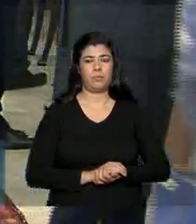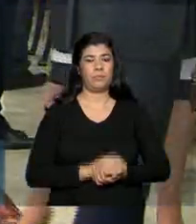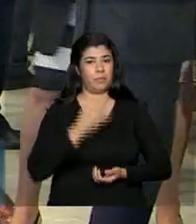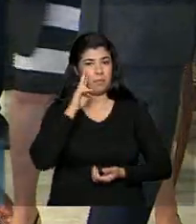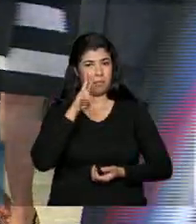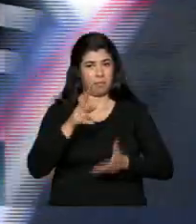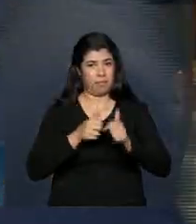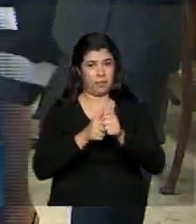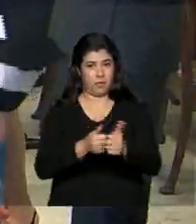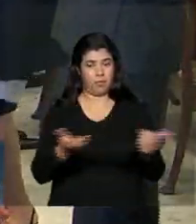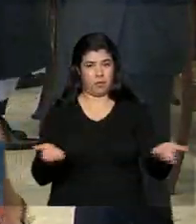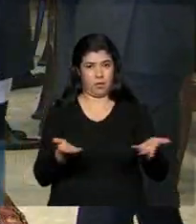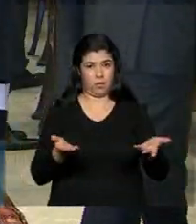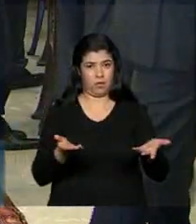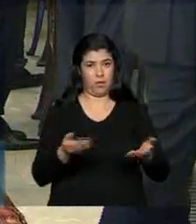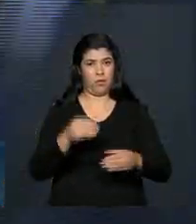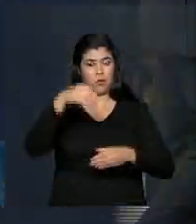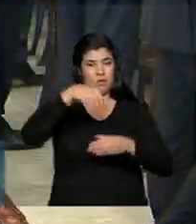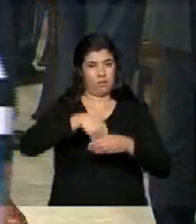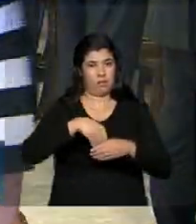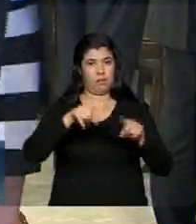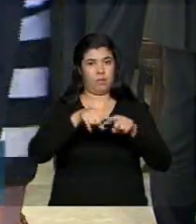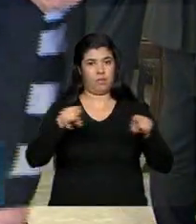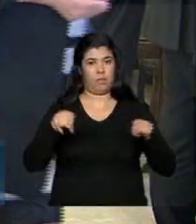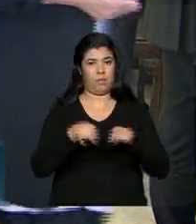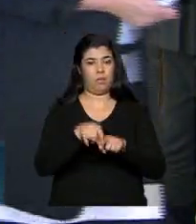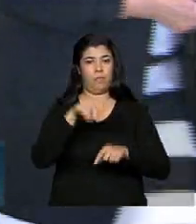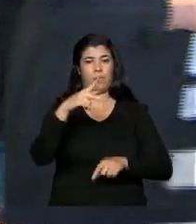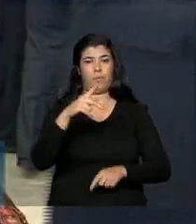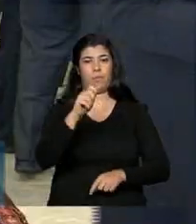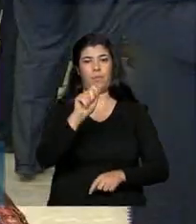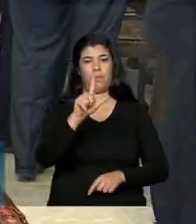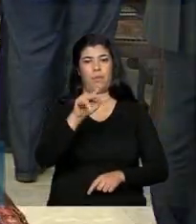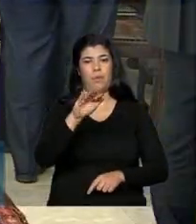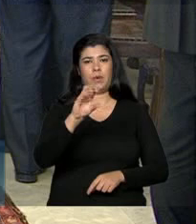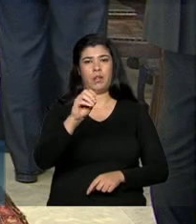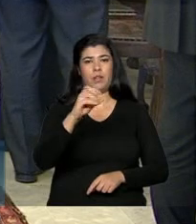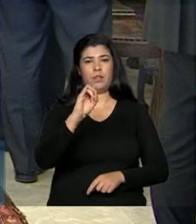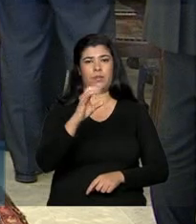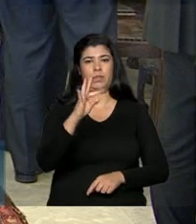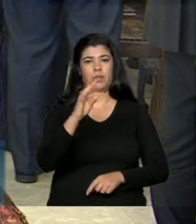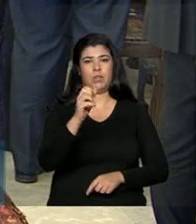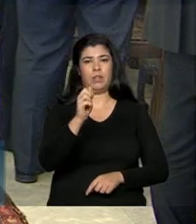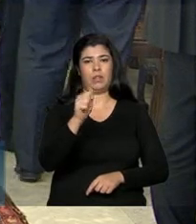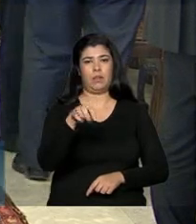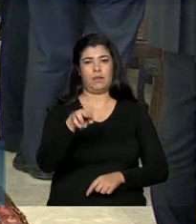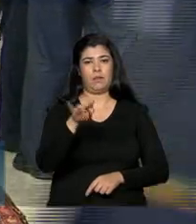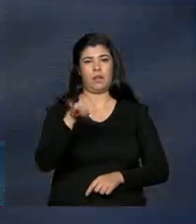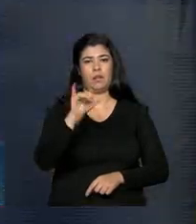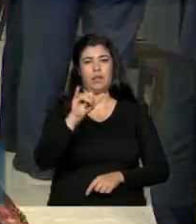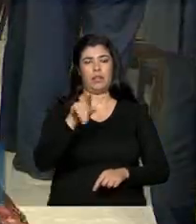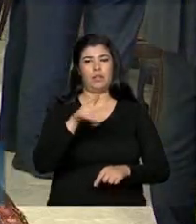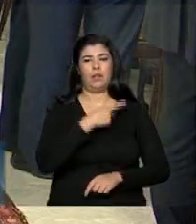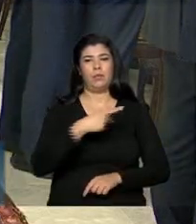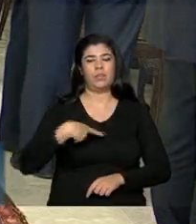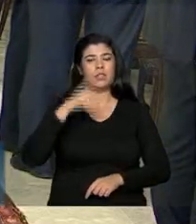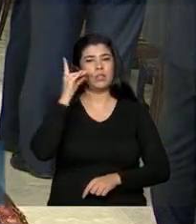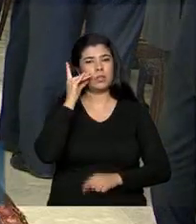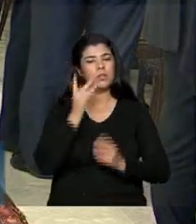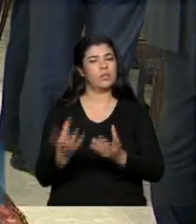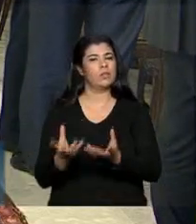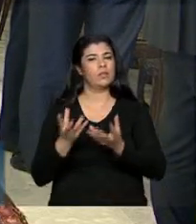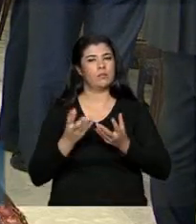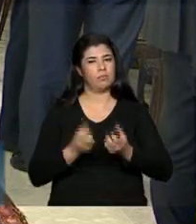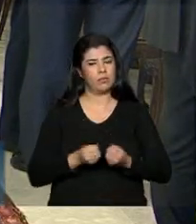Estamos com imagens ao vivo do Palácio do Itamaraty. A presidenta Dilma Rousseff recebe a chanceler alemã